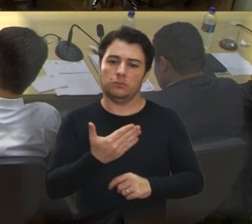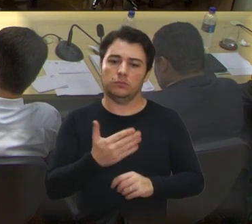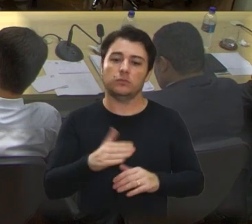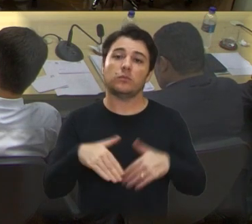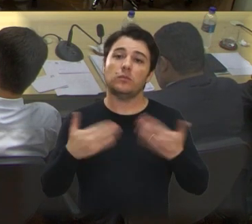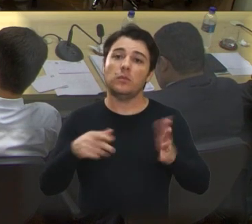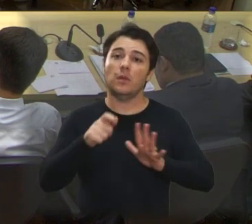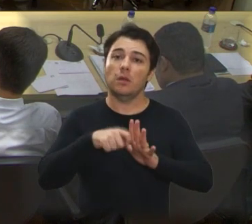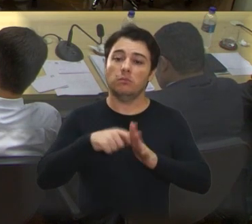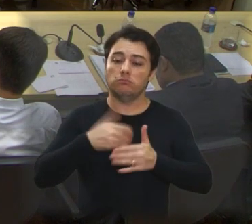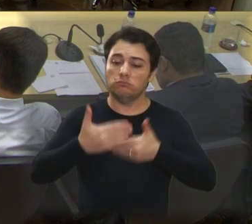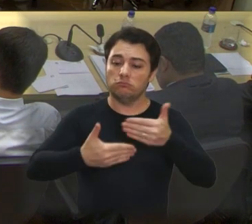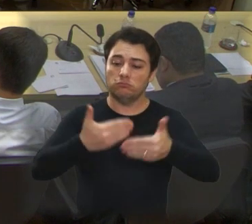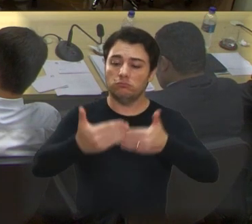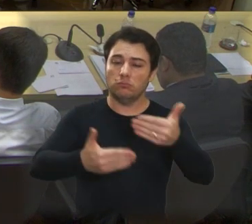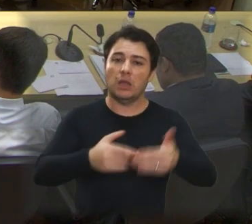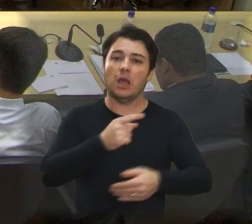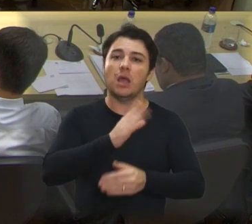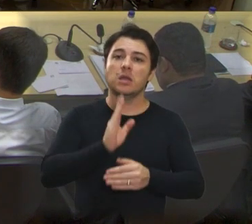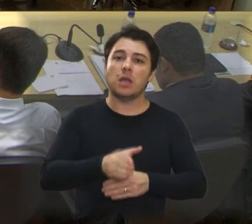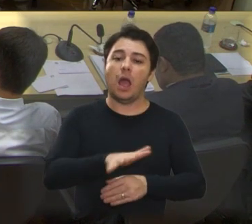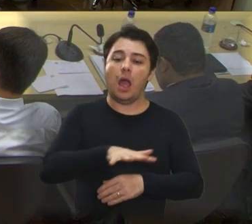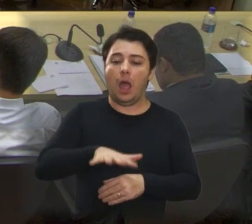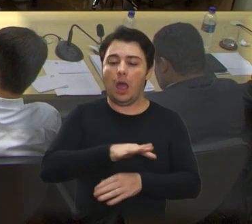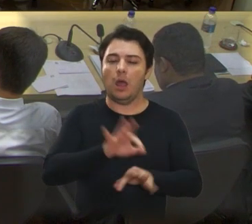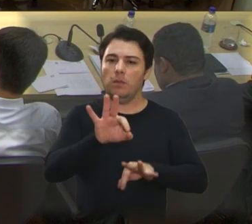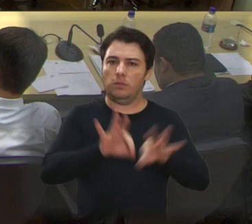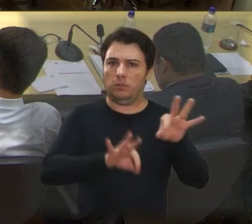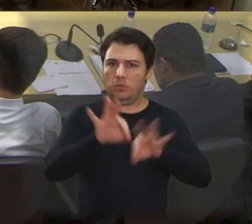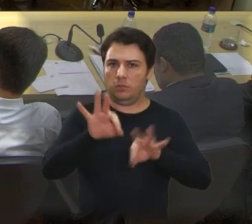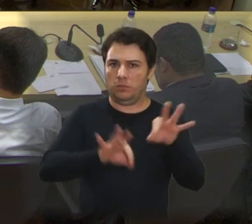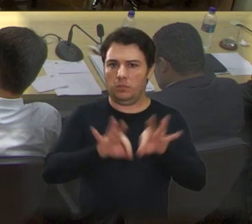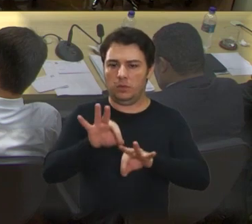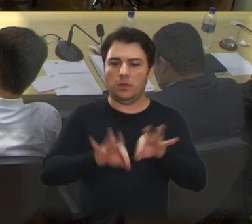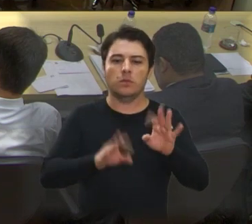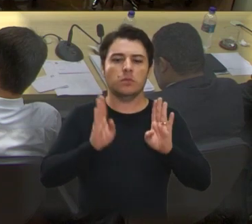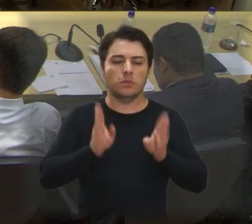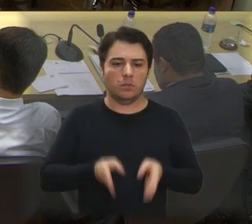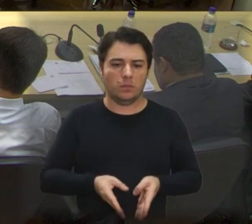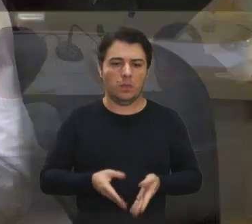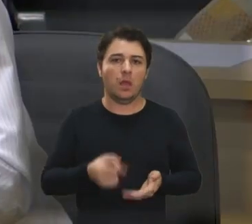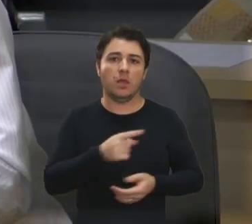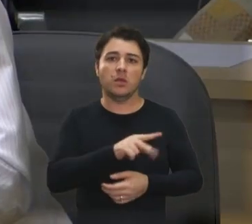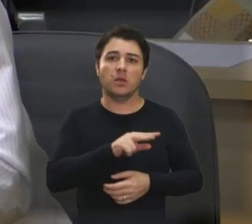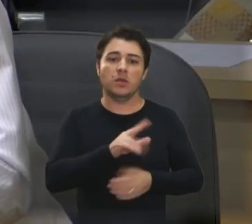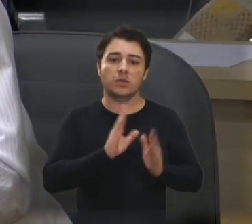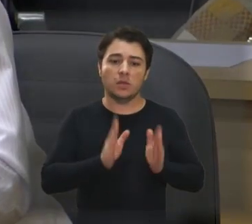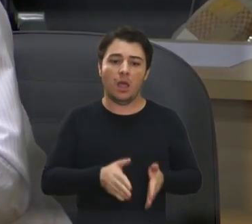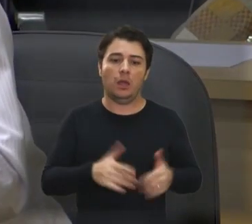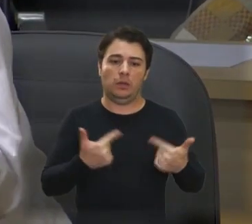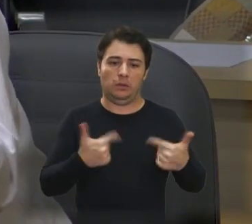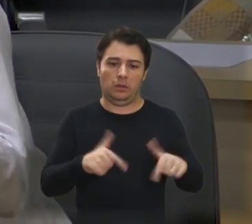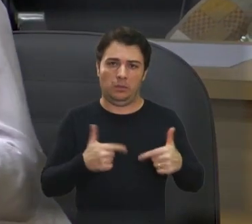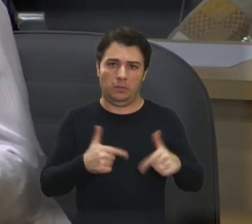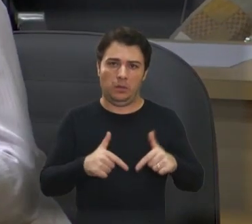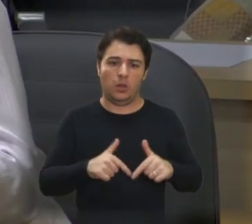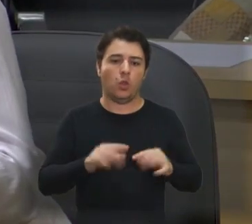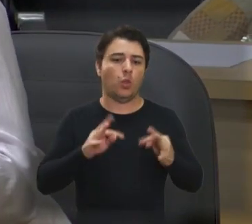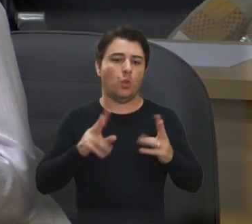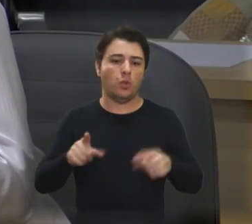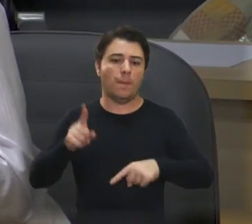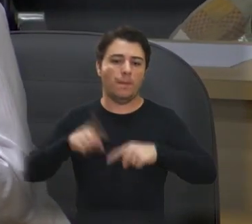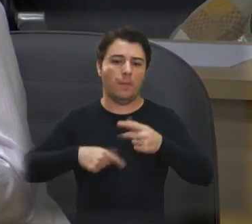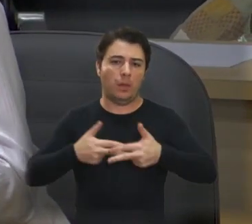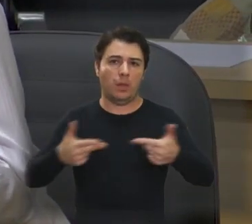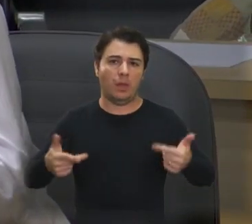programação já passou para pela área de projetos já está sendo providenciado todos os equipamentos